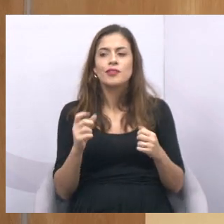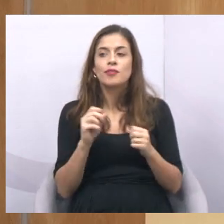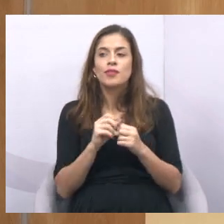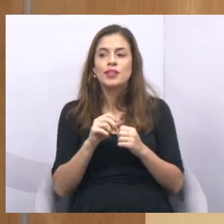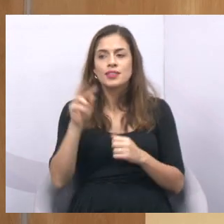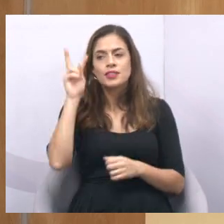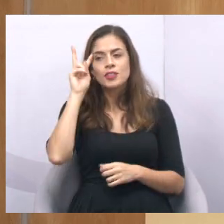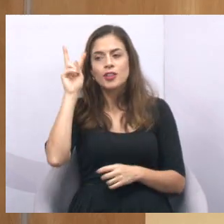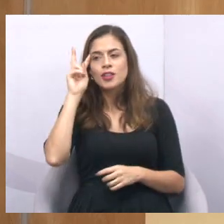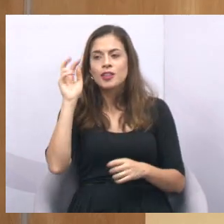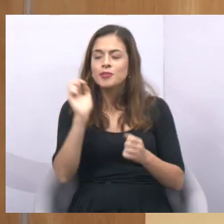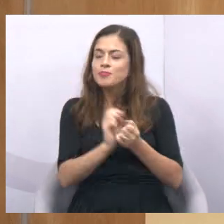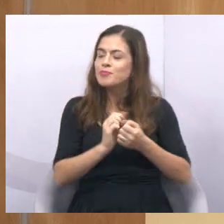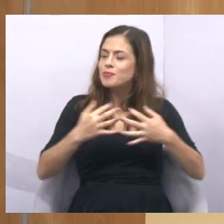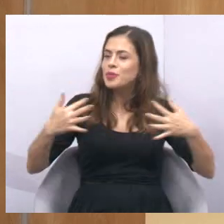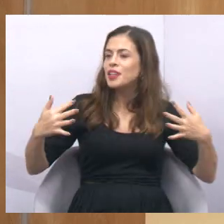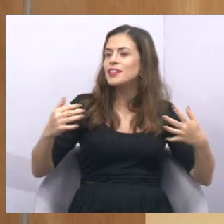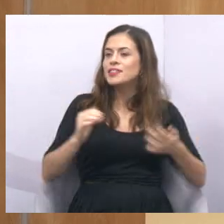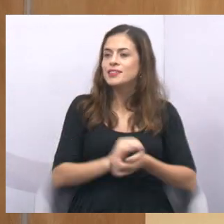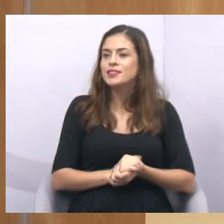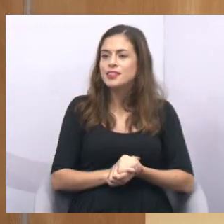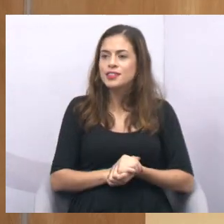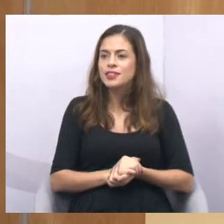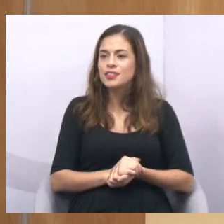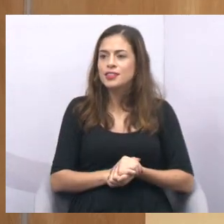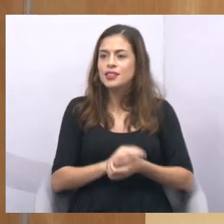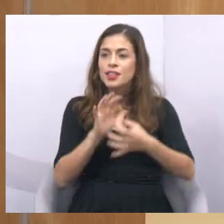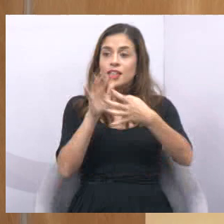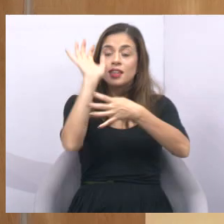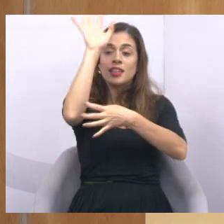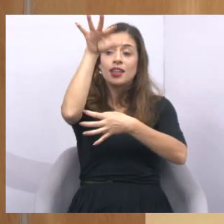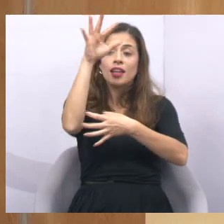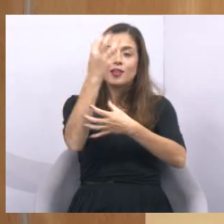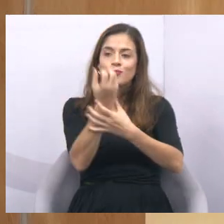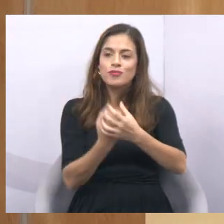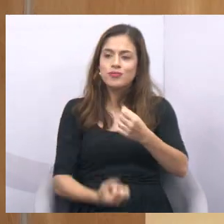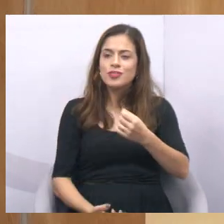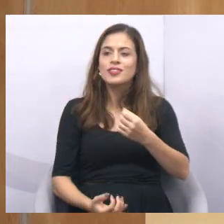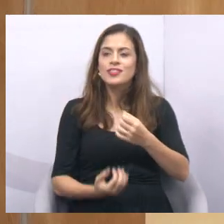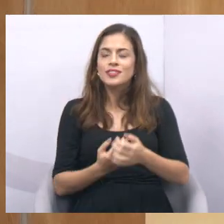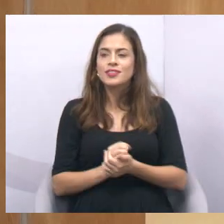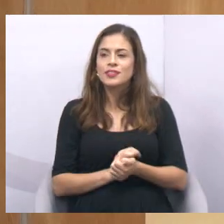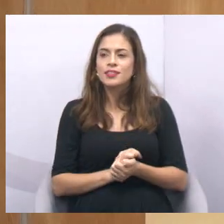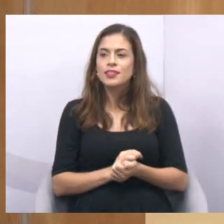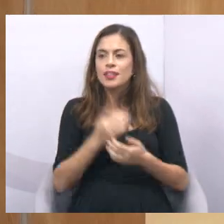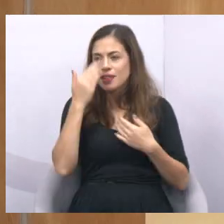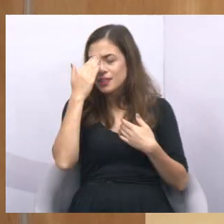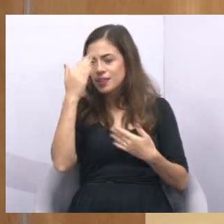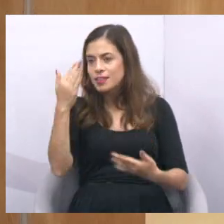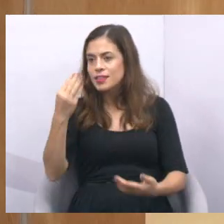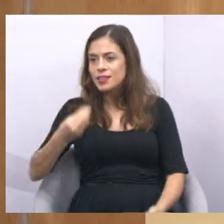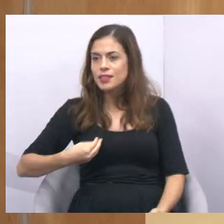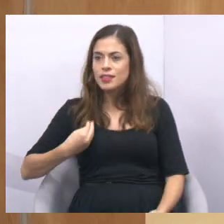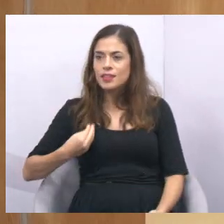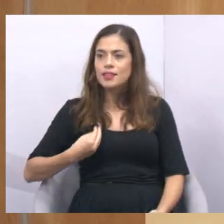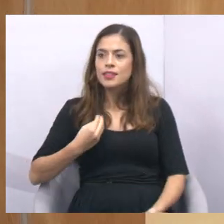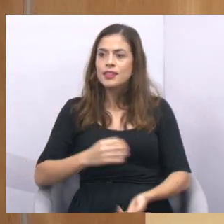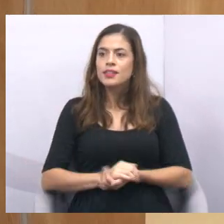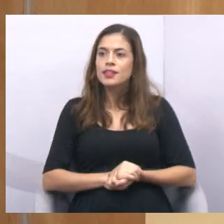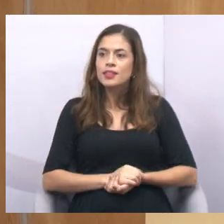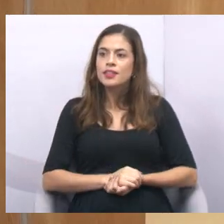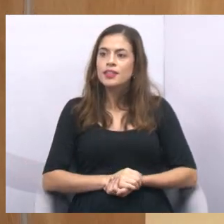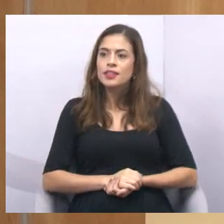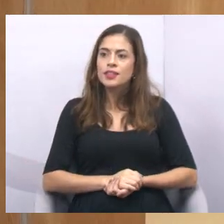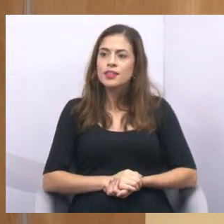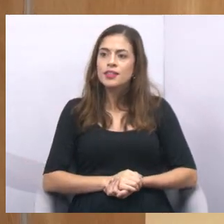brilhante na atividade esportiva chamada basquetebol. E com muito orgulho agradecemos a presença.